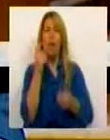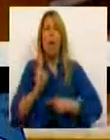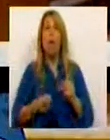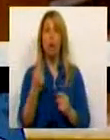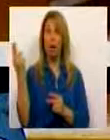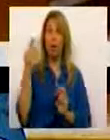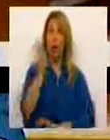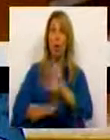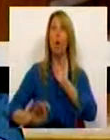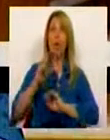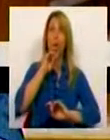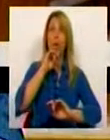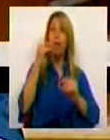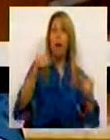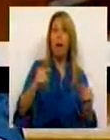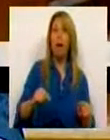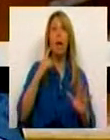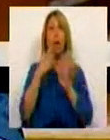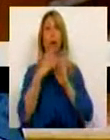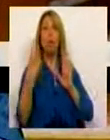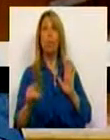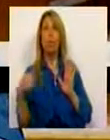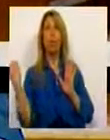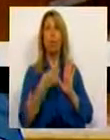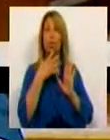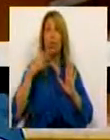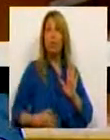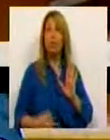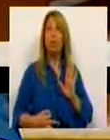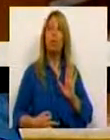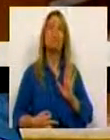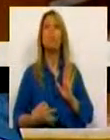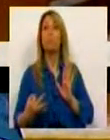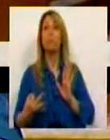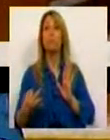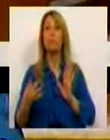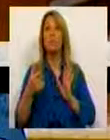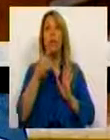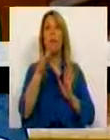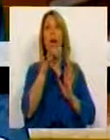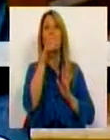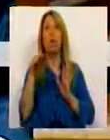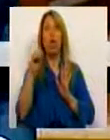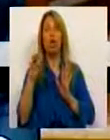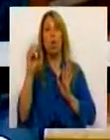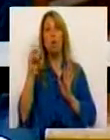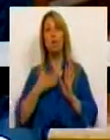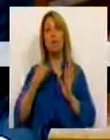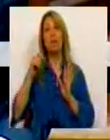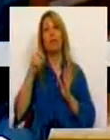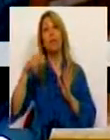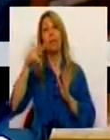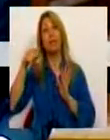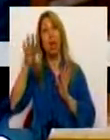ser e a referência que é para todos aqueles que, dos Balcãs Ocidentais ao Cáucaso,